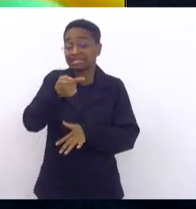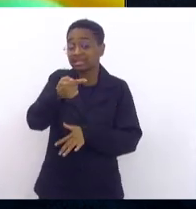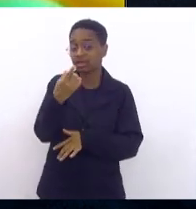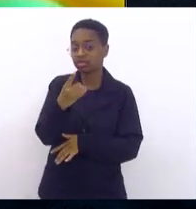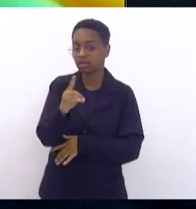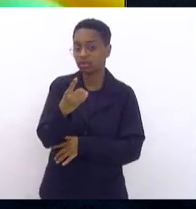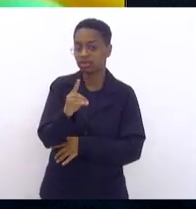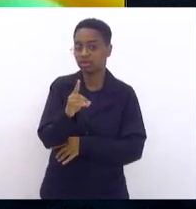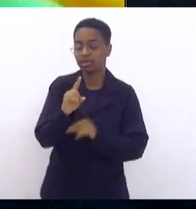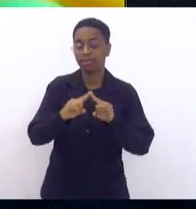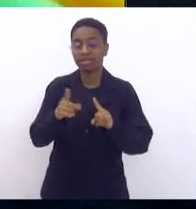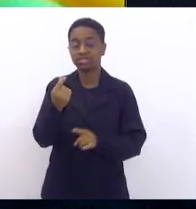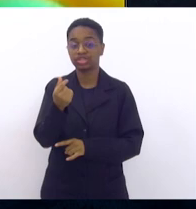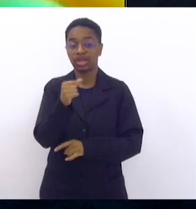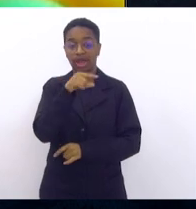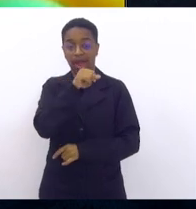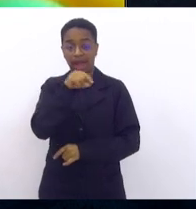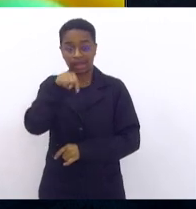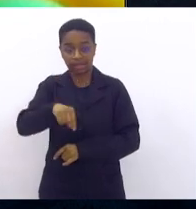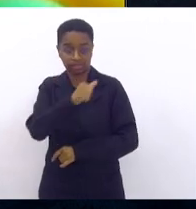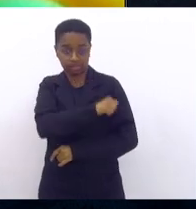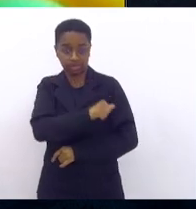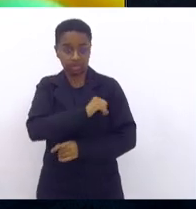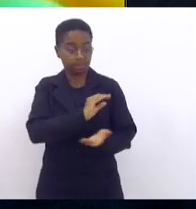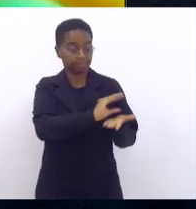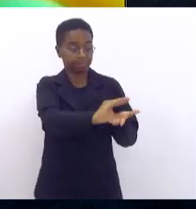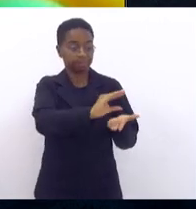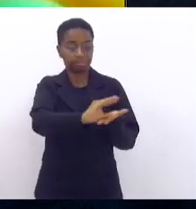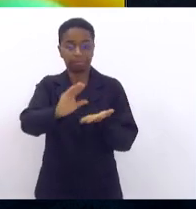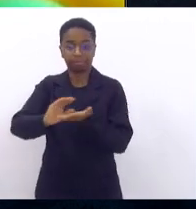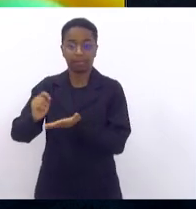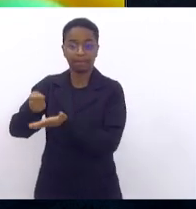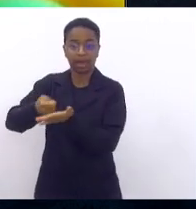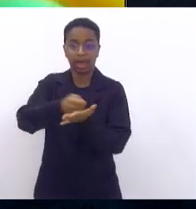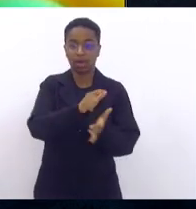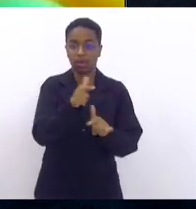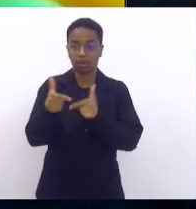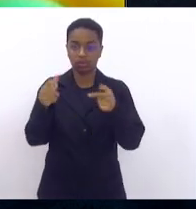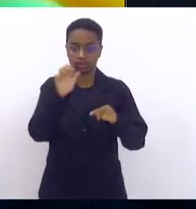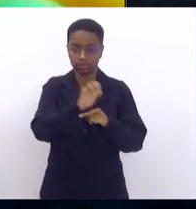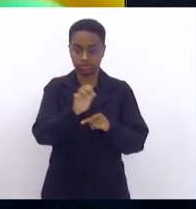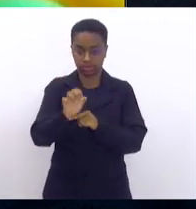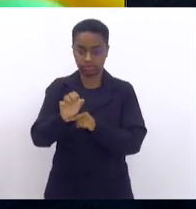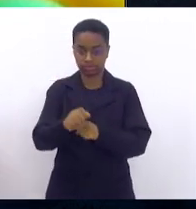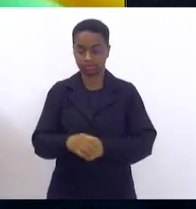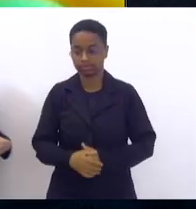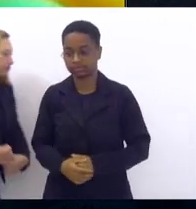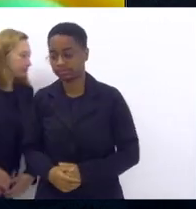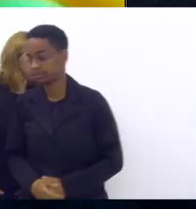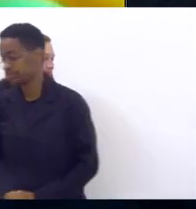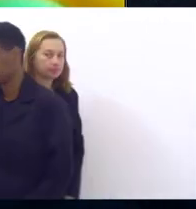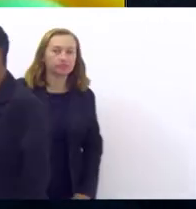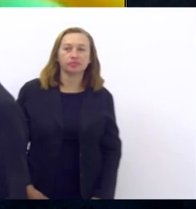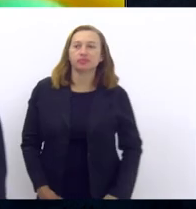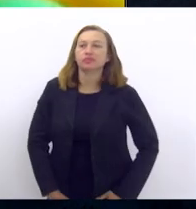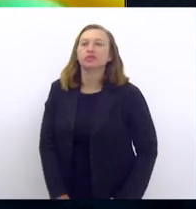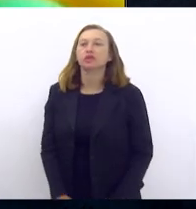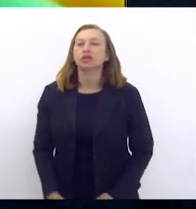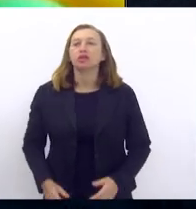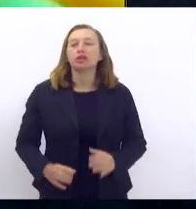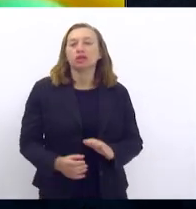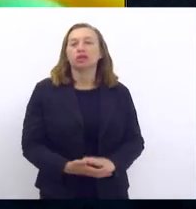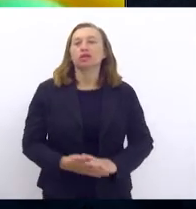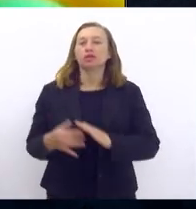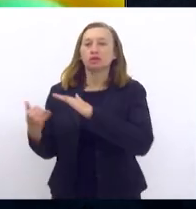e o dinheiro do Rio de Janeiro Vai para os outros estados isso acontece com a indústria de transformação do Plástico e acontece com a Indústria Farmacêutica